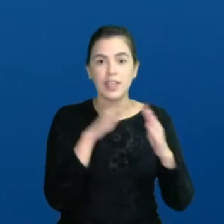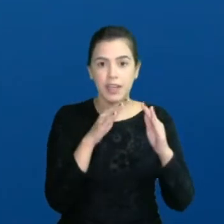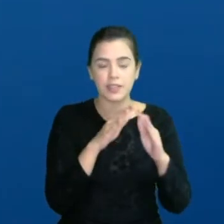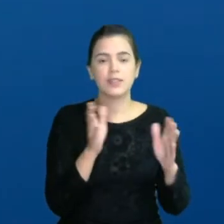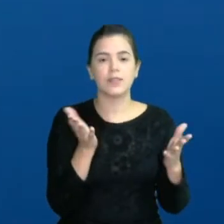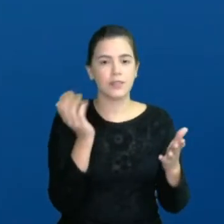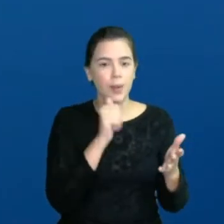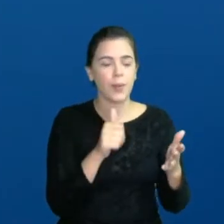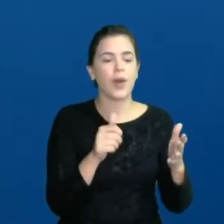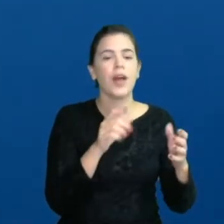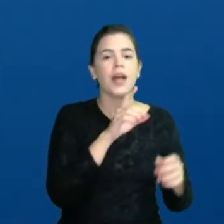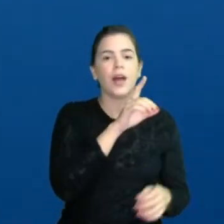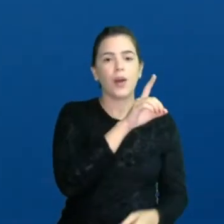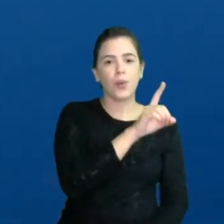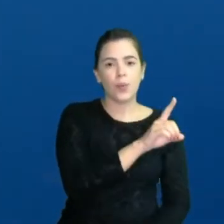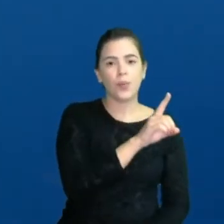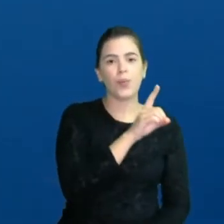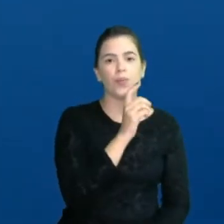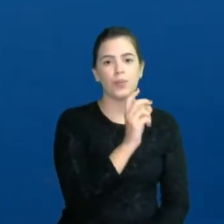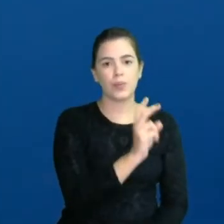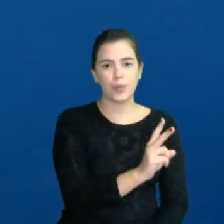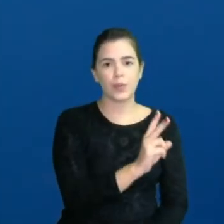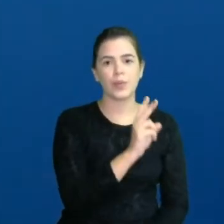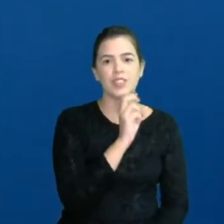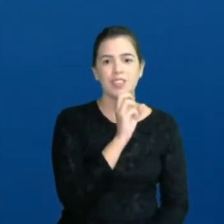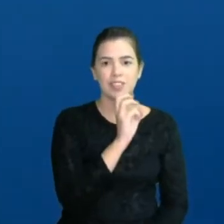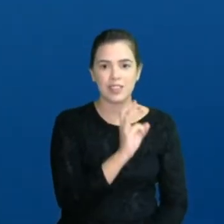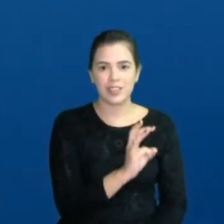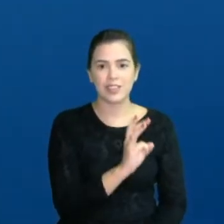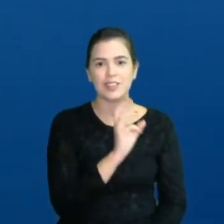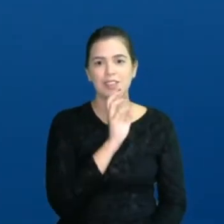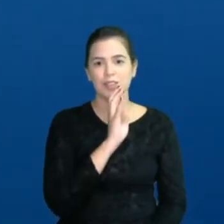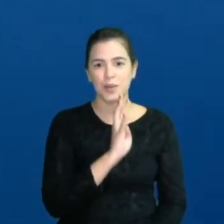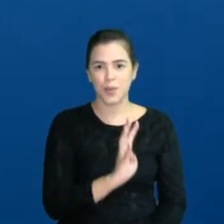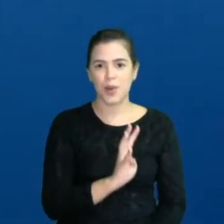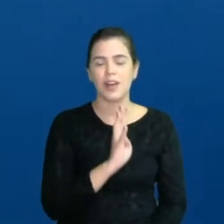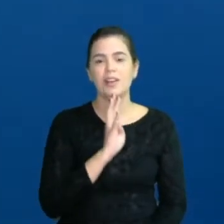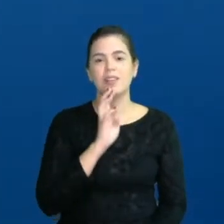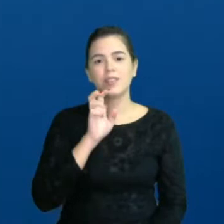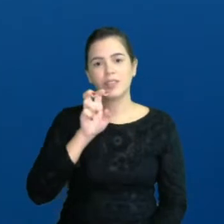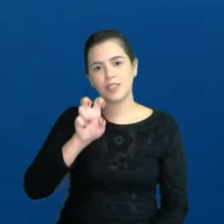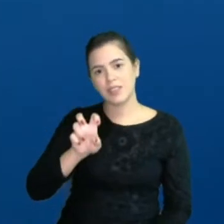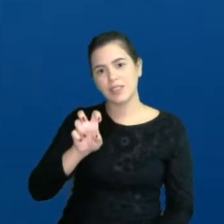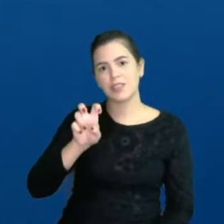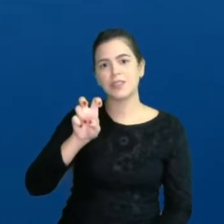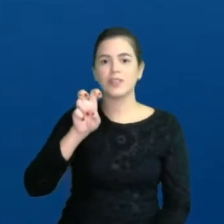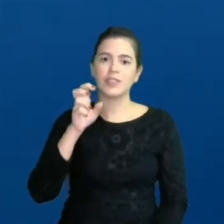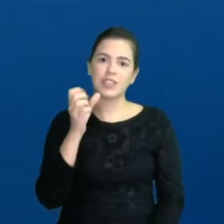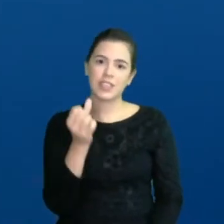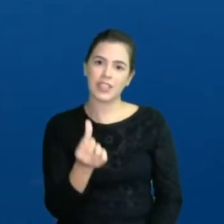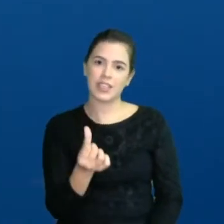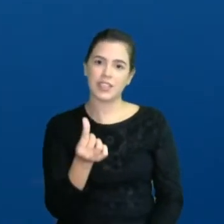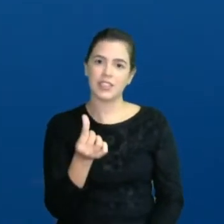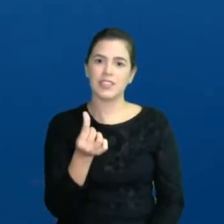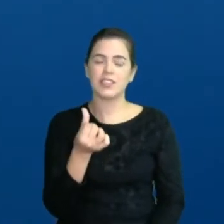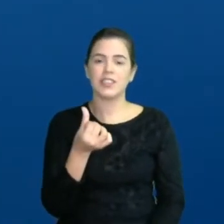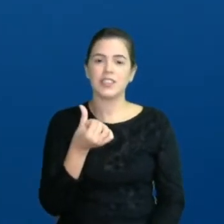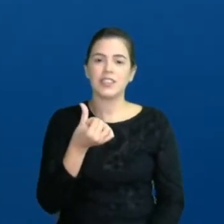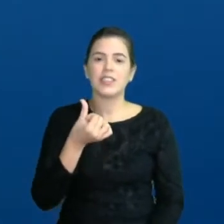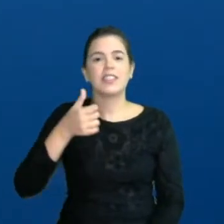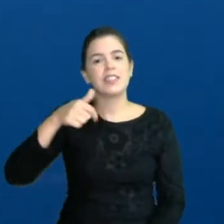1, 2, 3, 4, 5, 6,